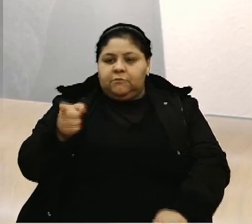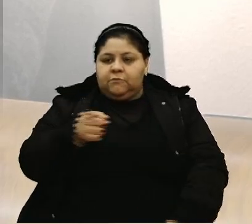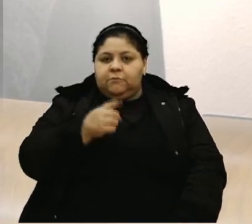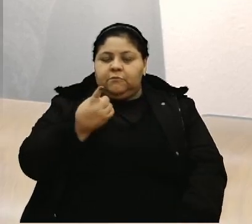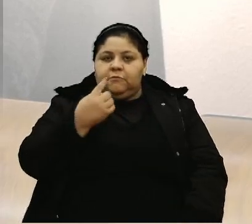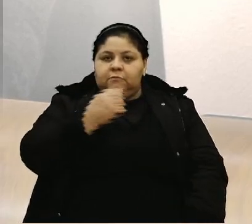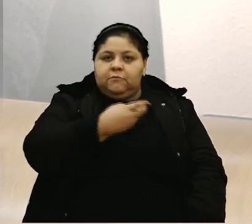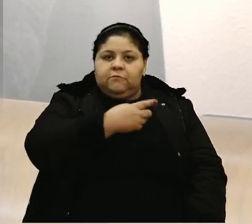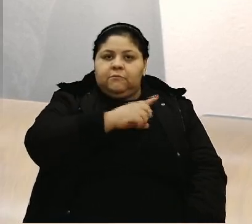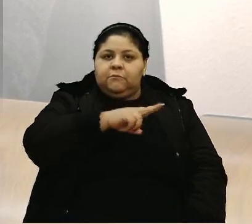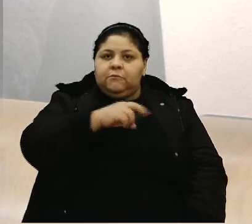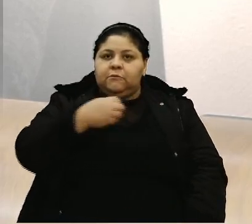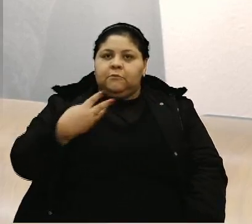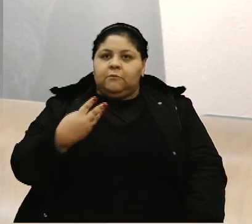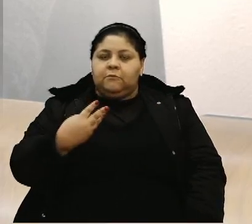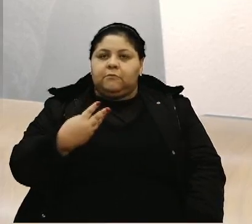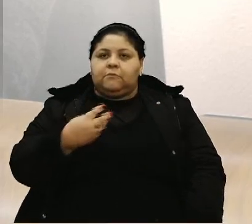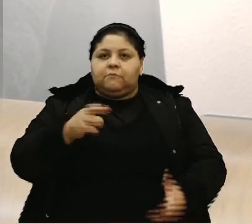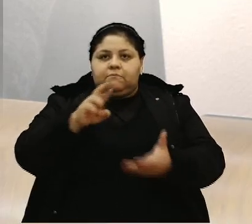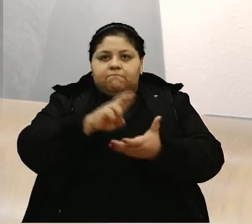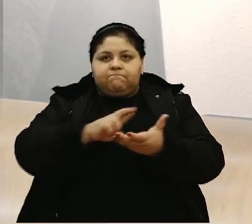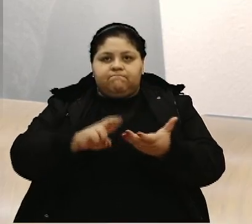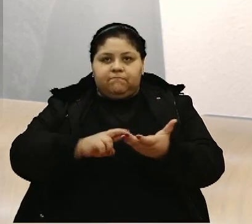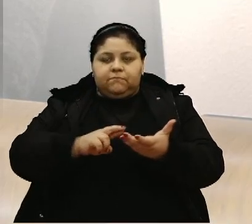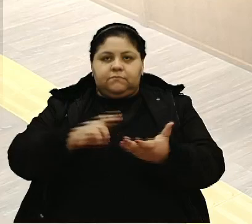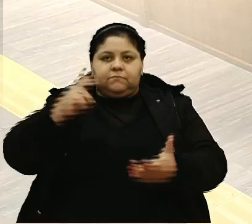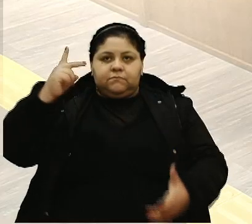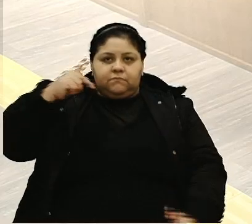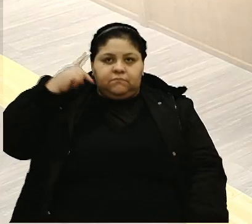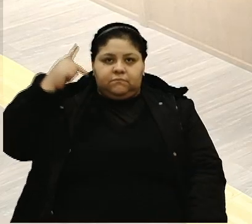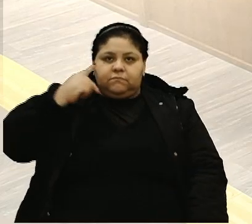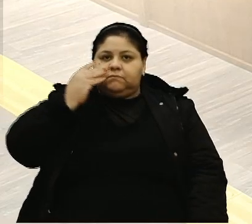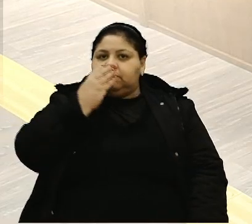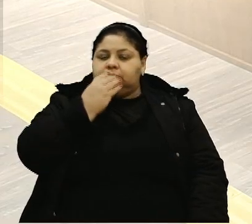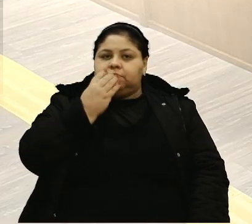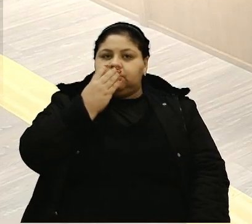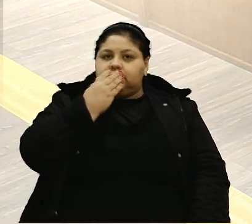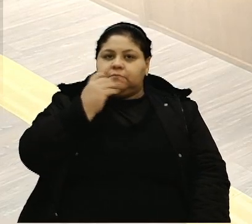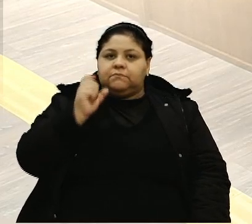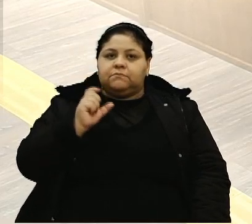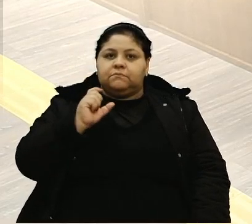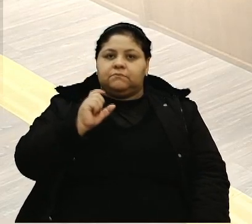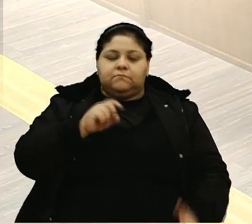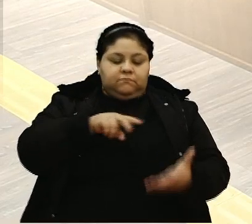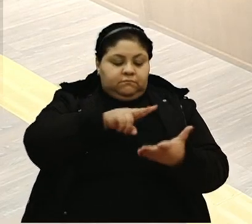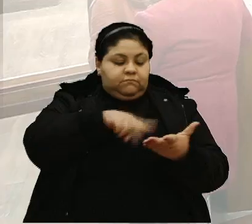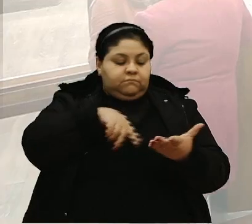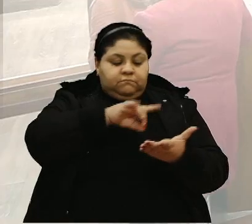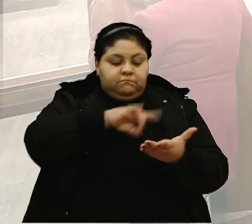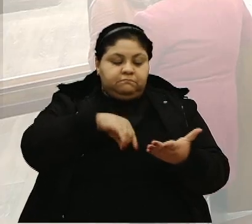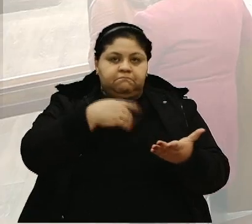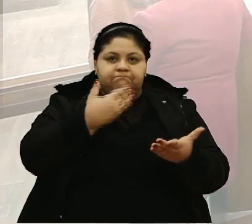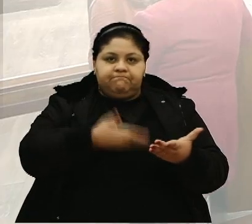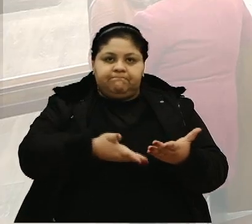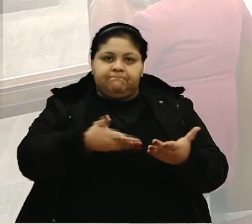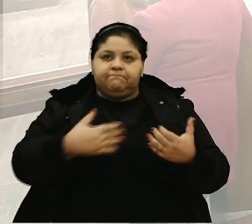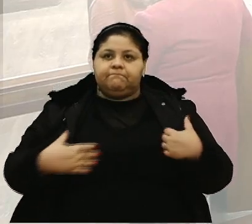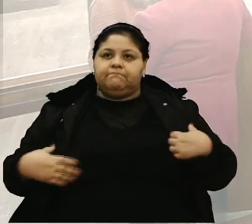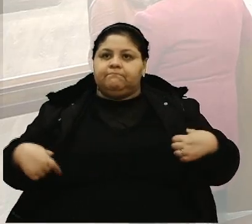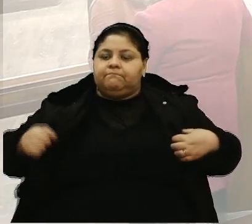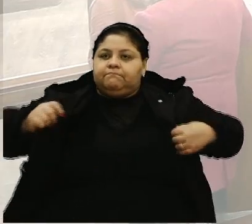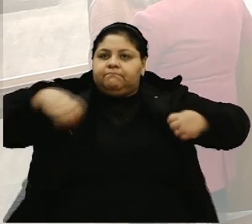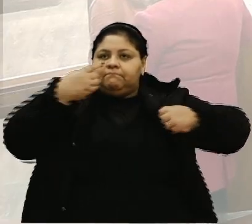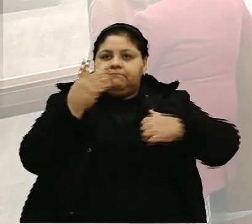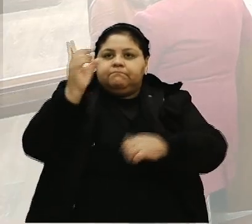SB-1/2023. Relator é o vereador Camilles. Com a palavra, o relator para a leitura do parecer. Bom dia,